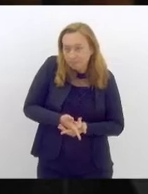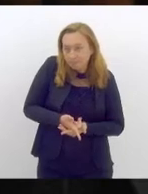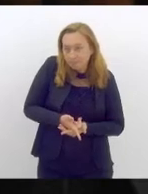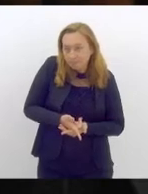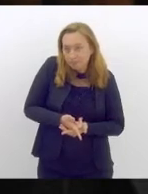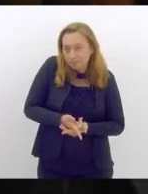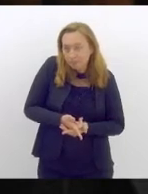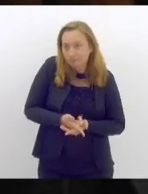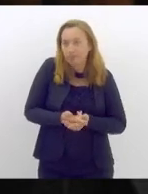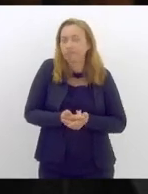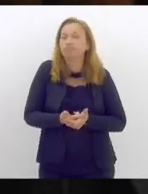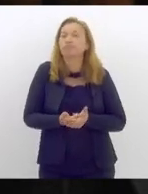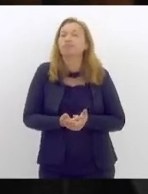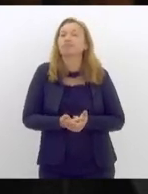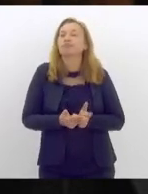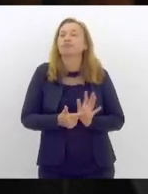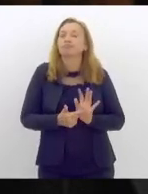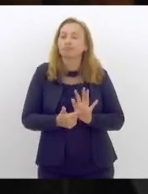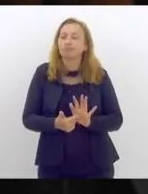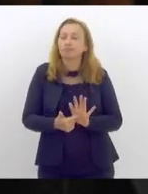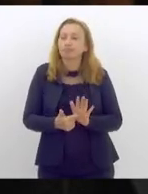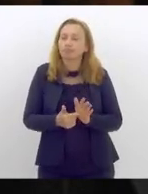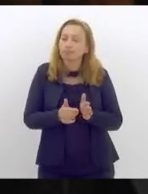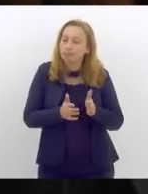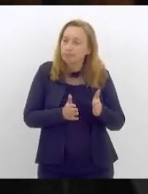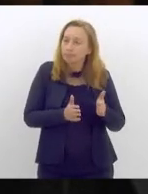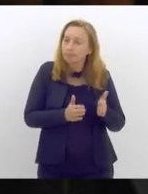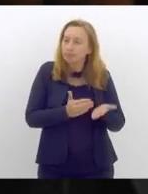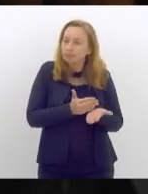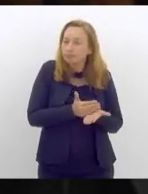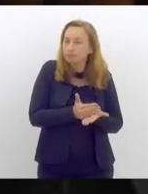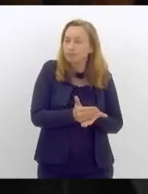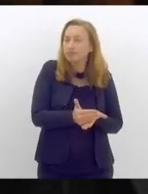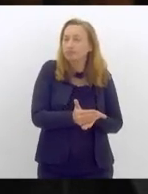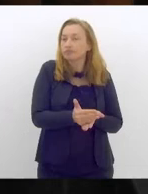foi computada e a partir dali